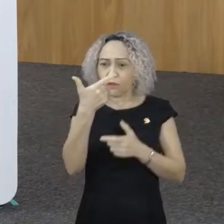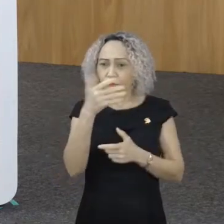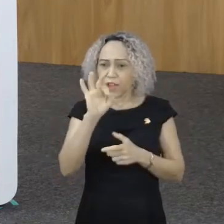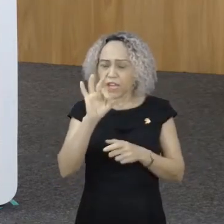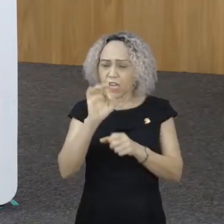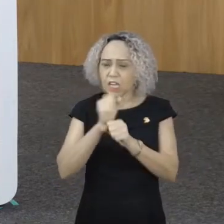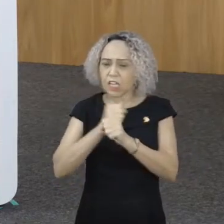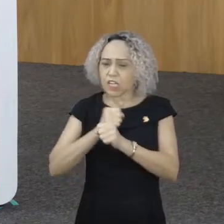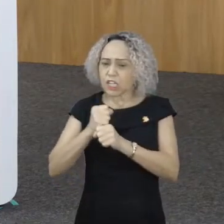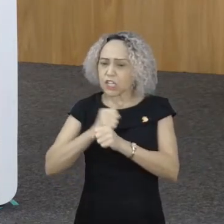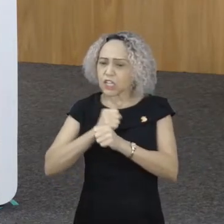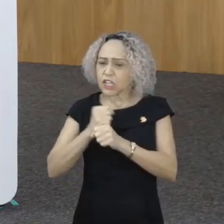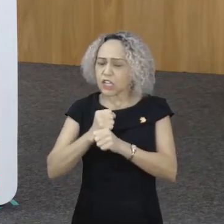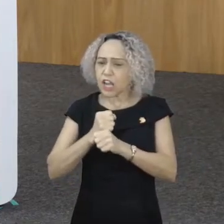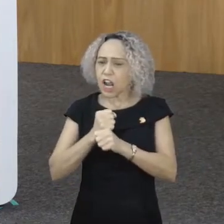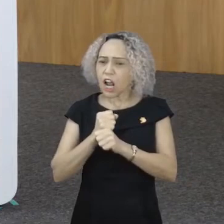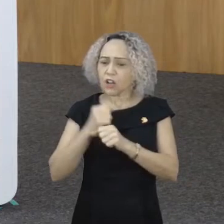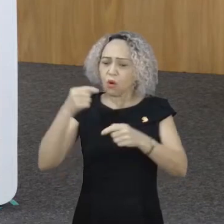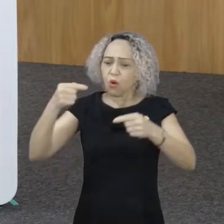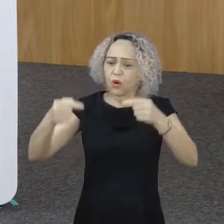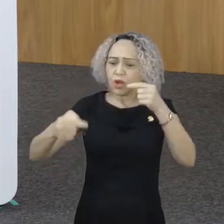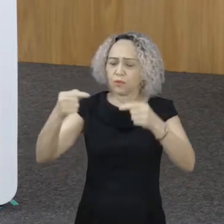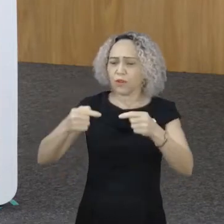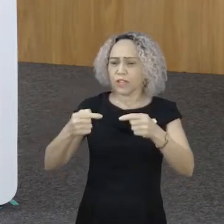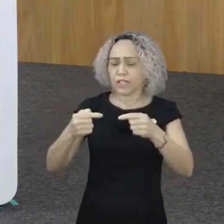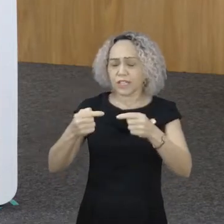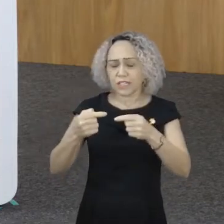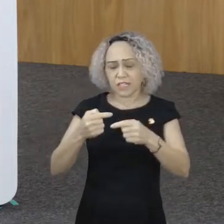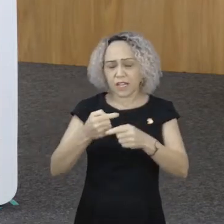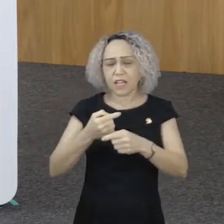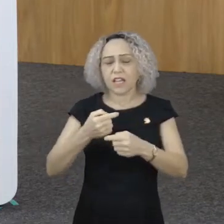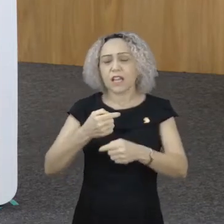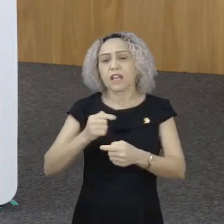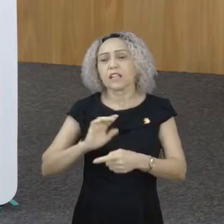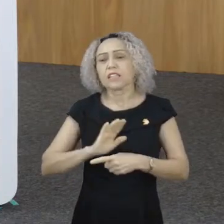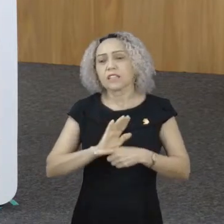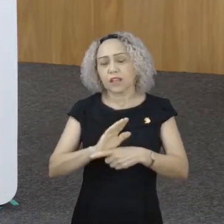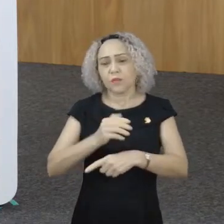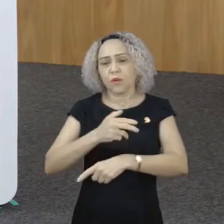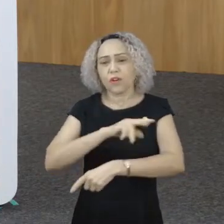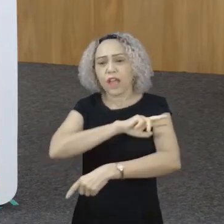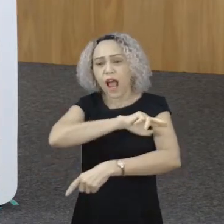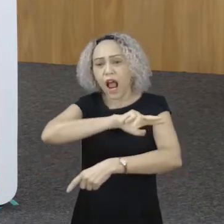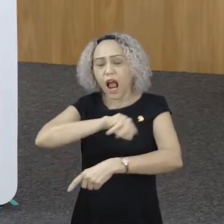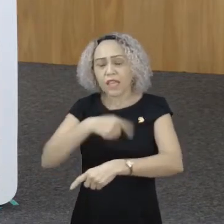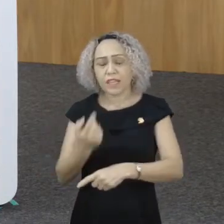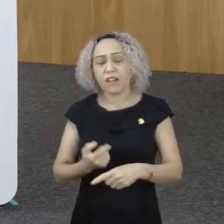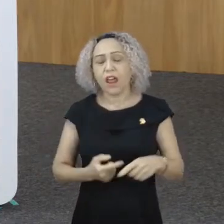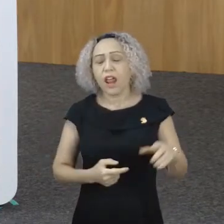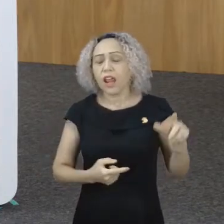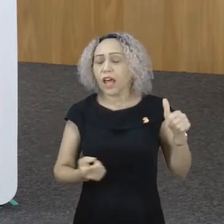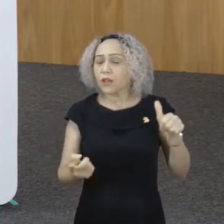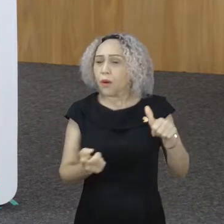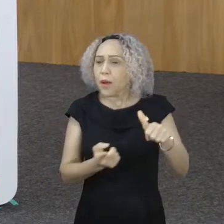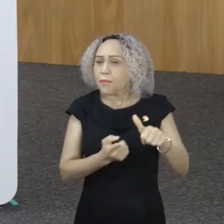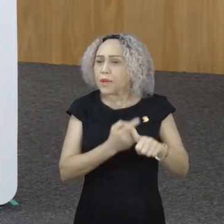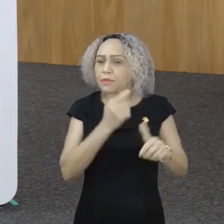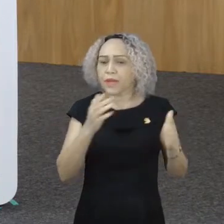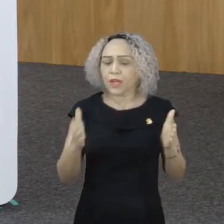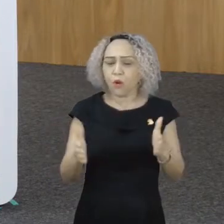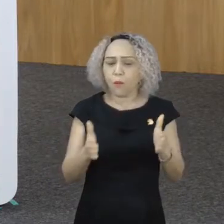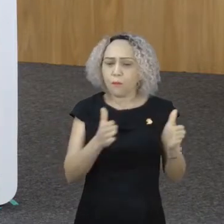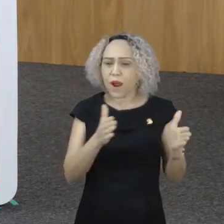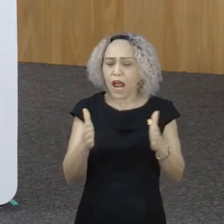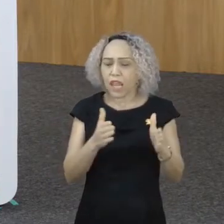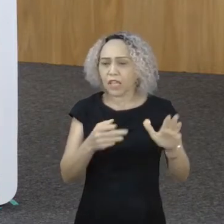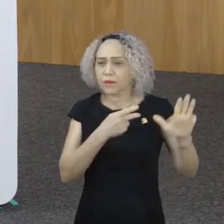políticas de igualdade racial no Brasil, porque foi lá em 2013, primeiro mandato do presidente Lula, que foi criada a Secretaria Especial de Políticas